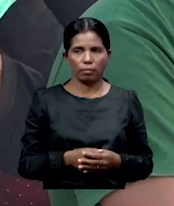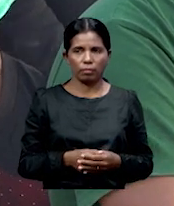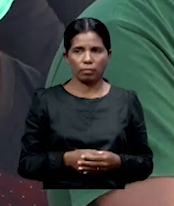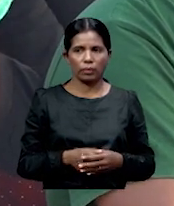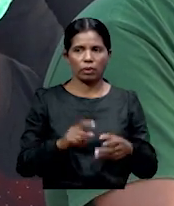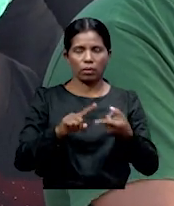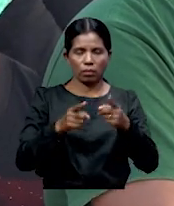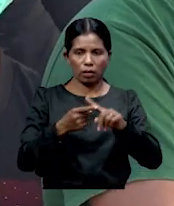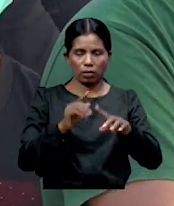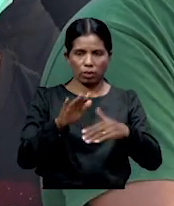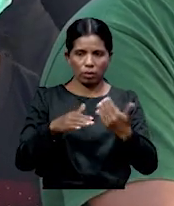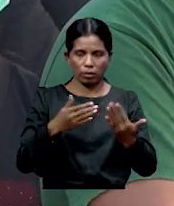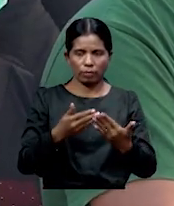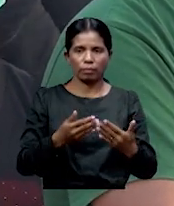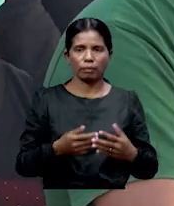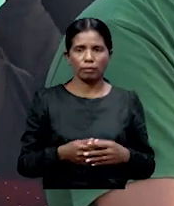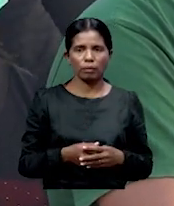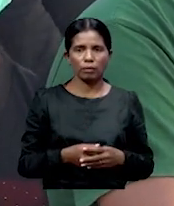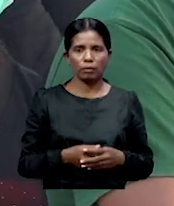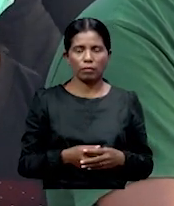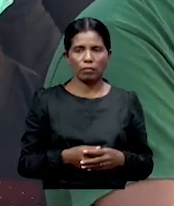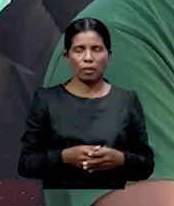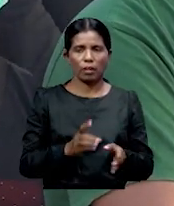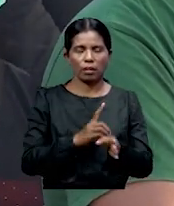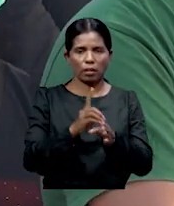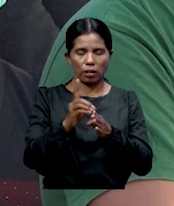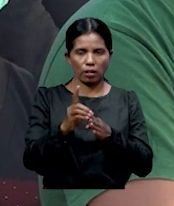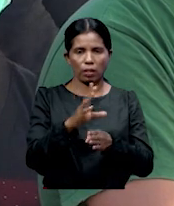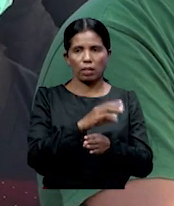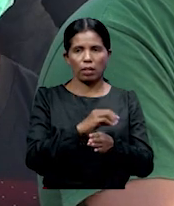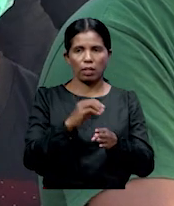colega Sir Roto, tanto direita e indireita,